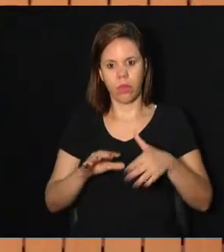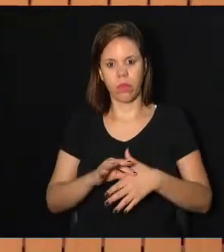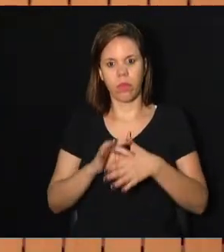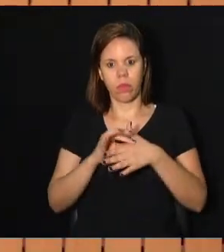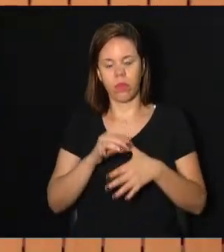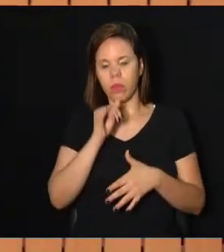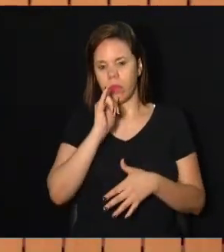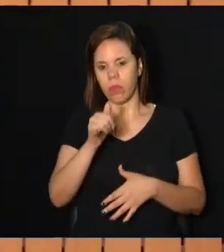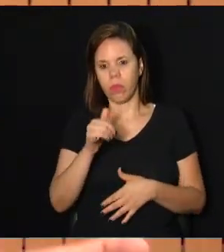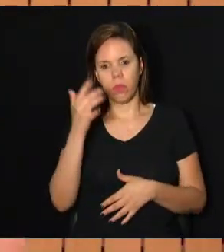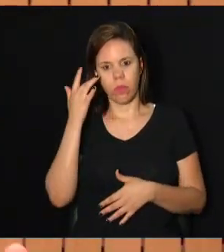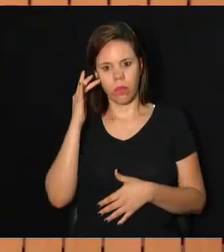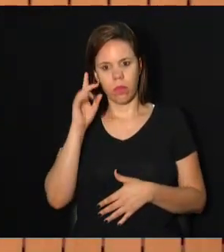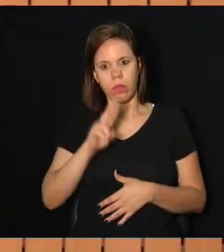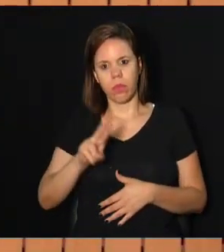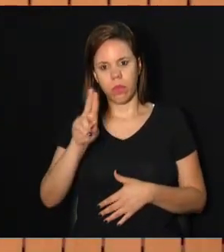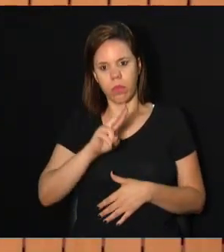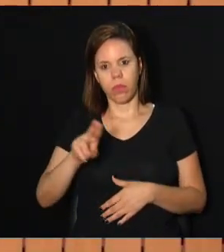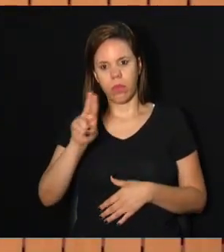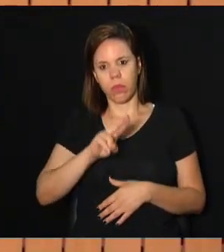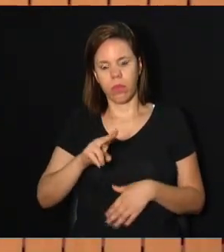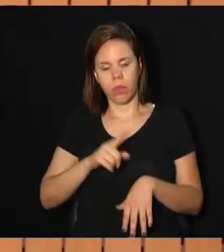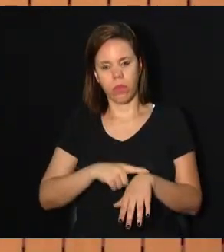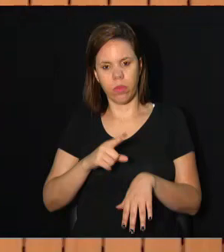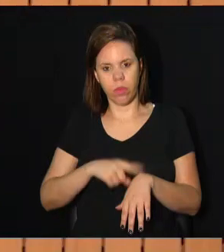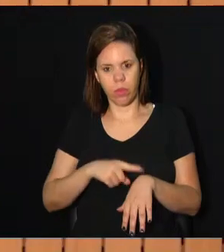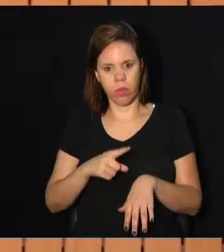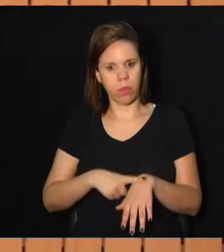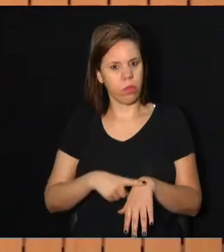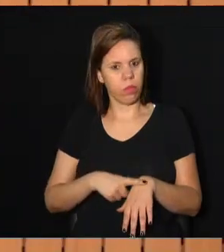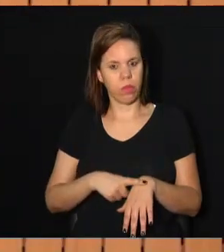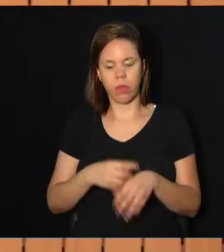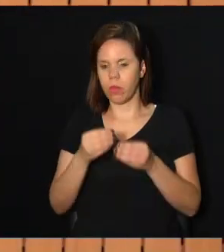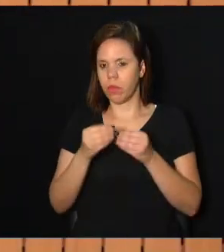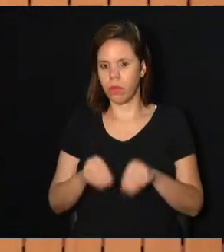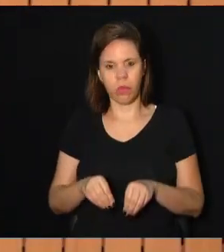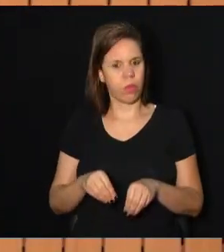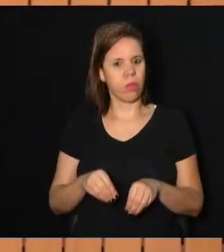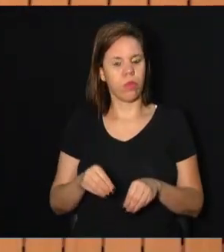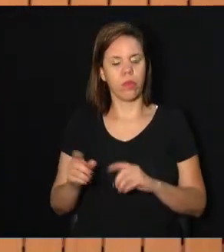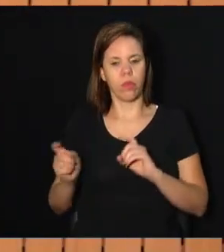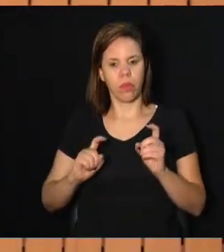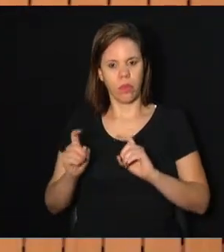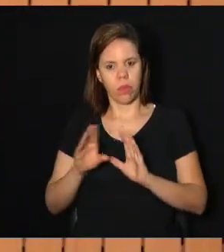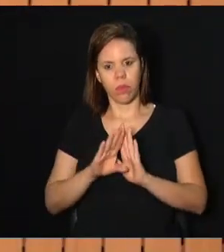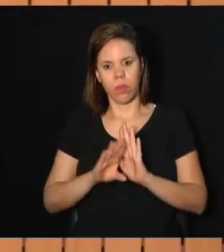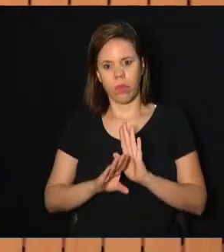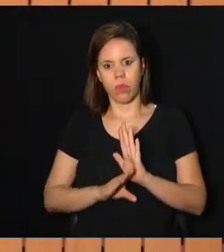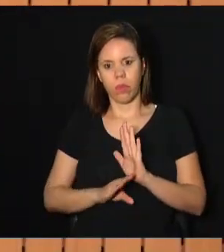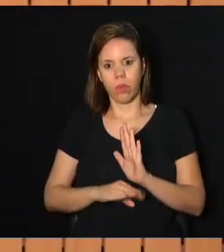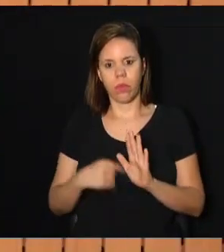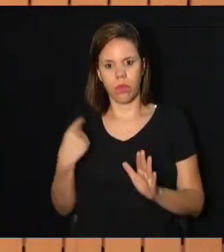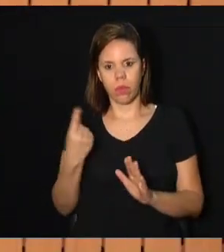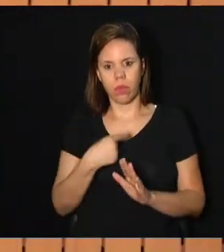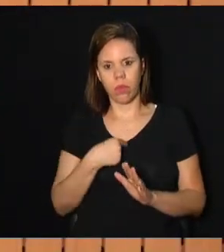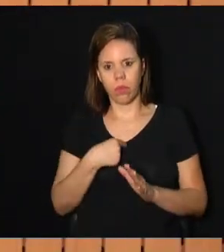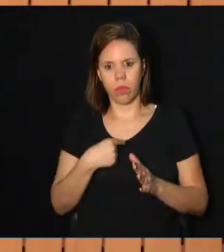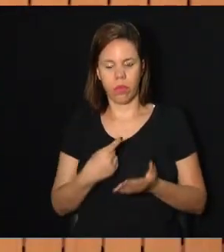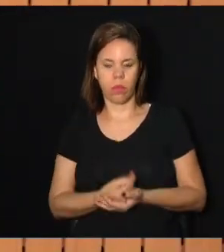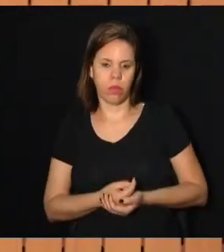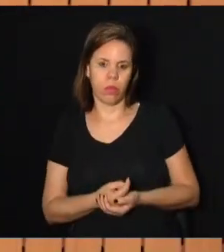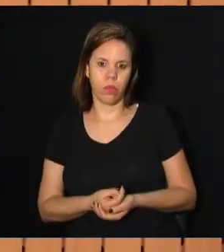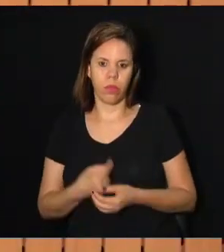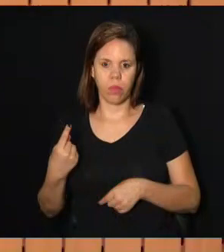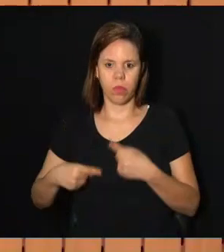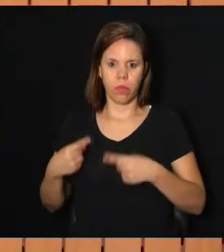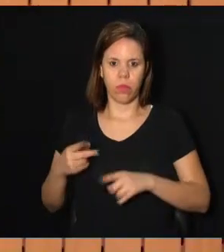líderes falarem. Eu acho que usaríamos o tempo, não fica comprometido a ordem do dia, porque a ordem do dia geralmente é para a ordem do dia é para se